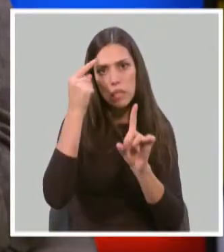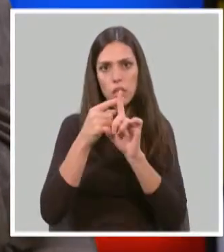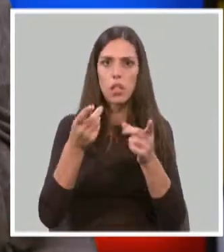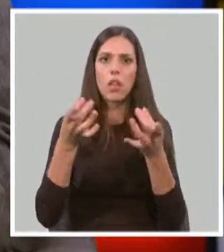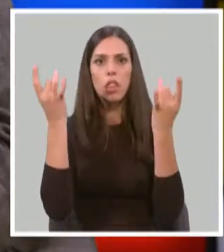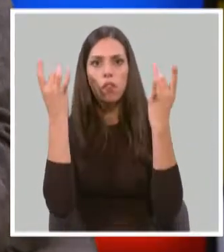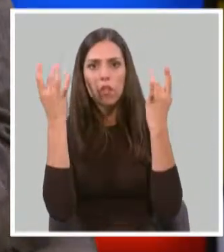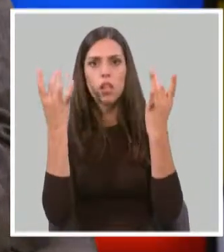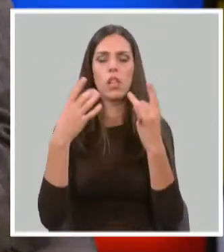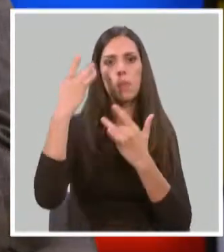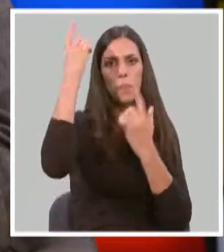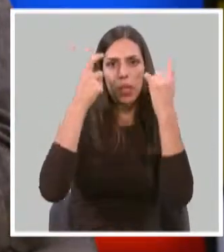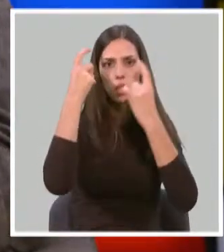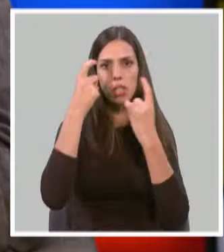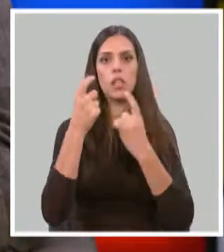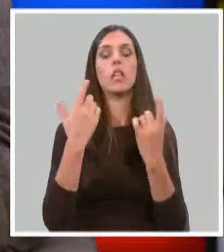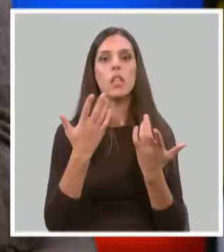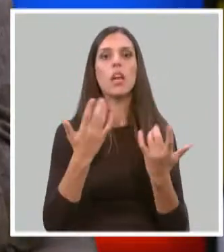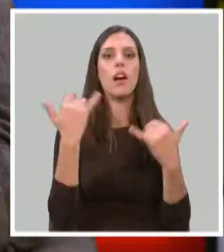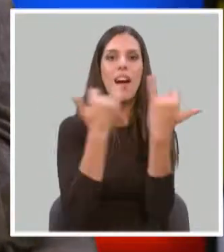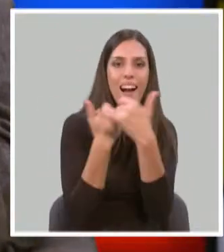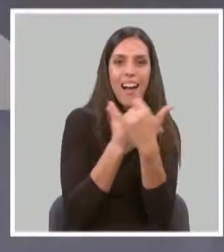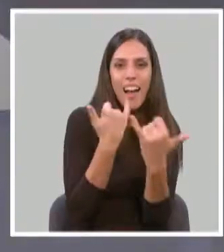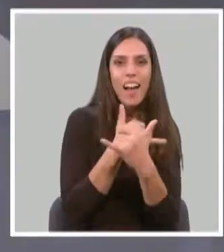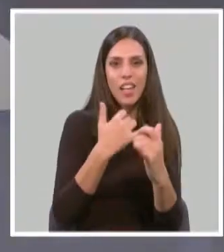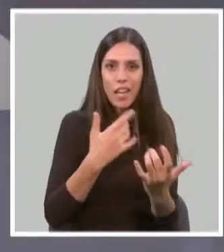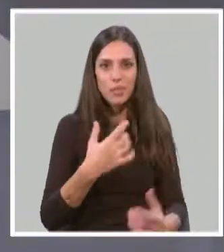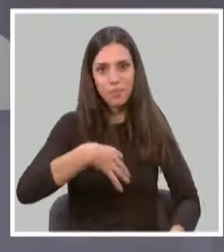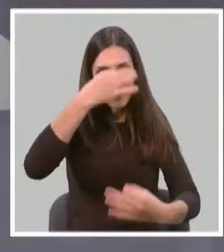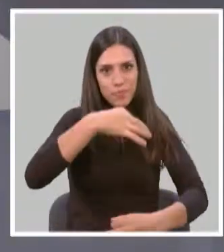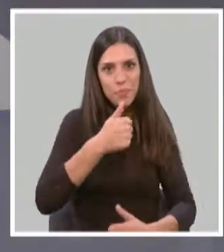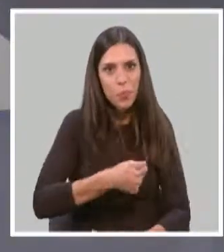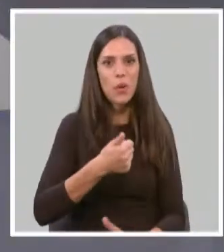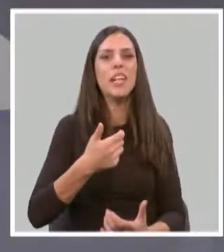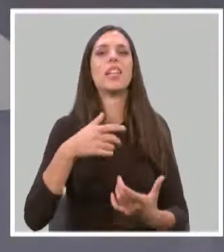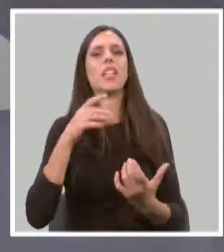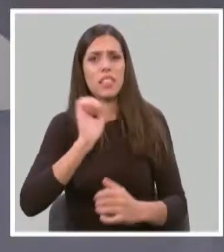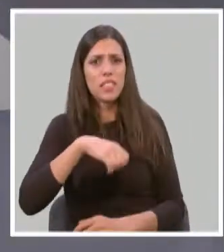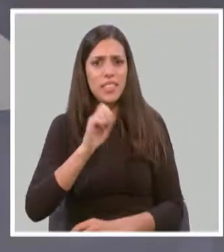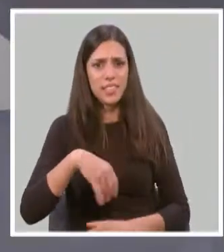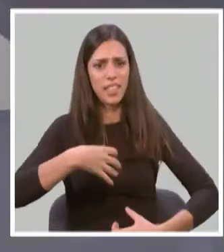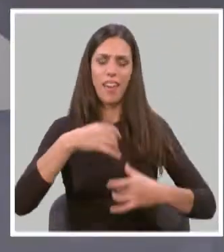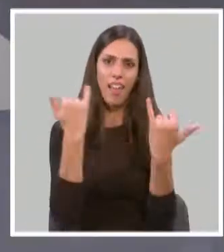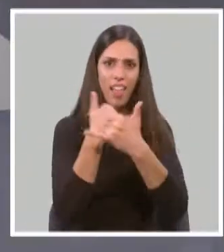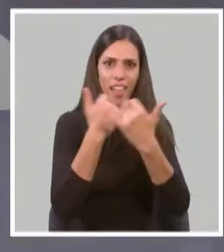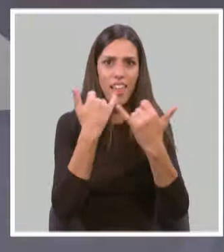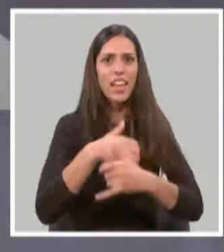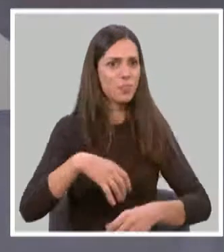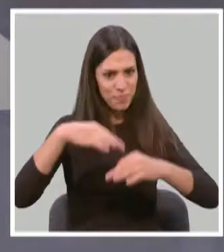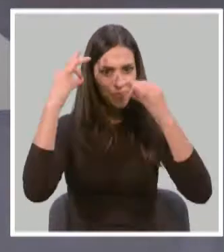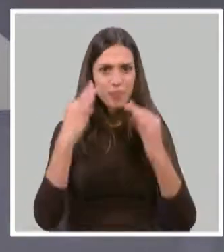e, se possível, fazer pensar ao mesmo tempo. O riso descontrolado é então civilizado? O riso descontrolado é das coisas mais civilizadas que